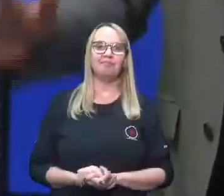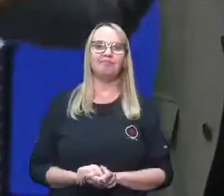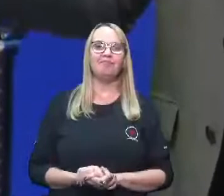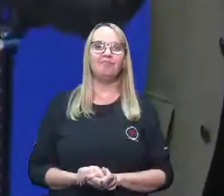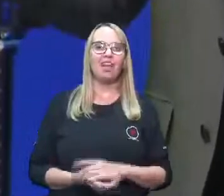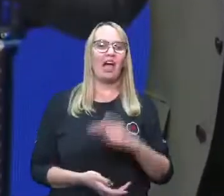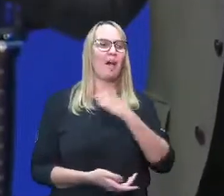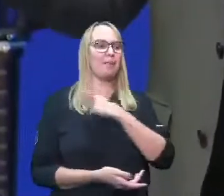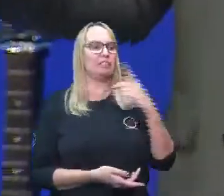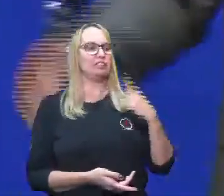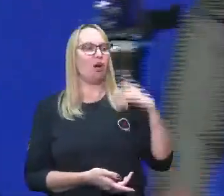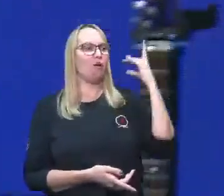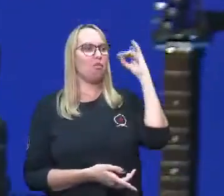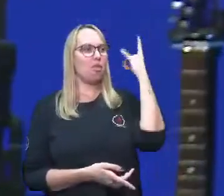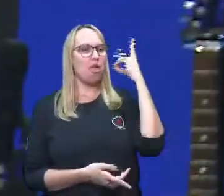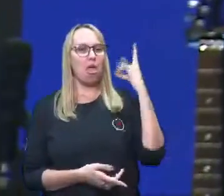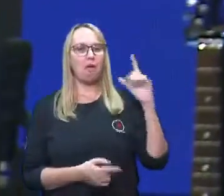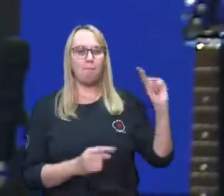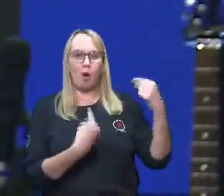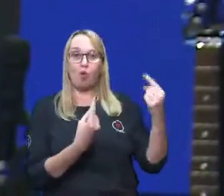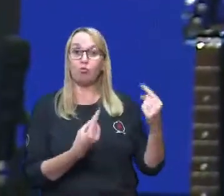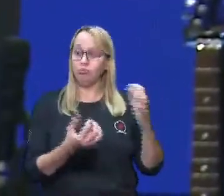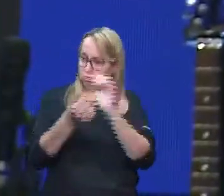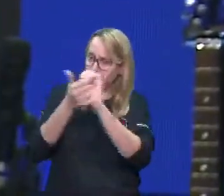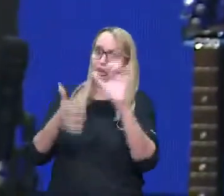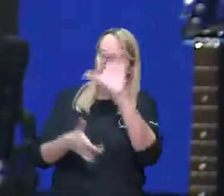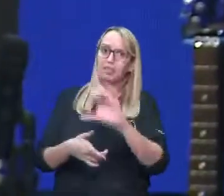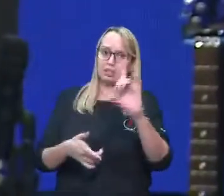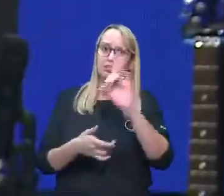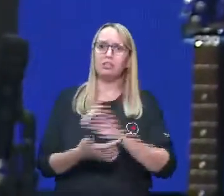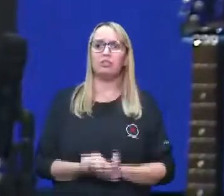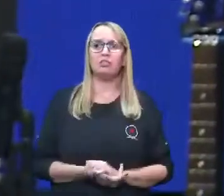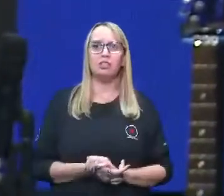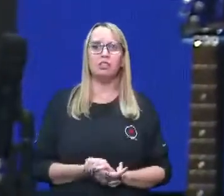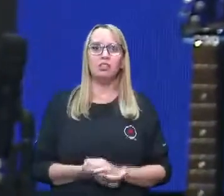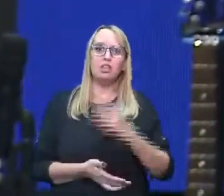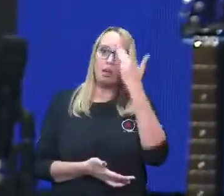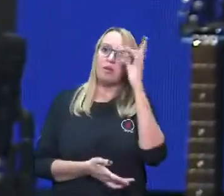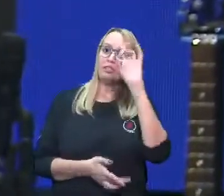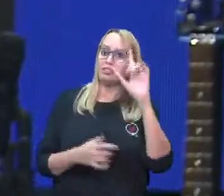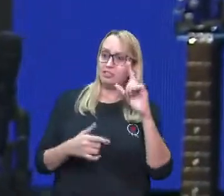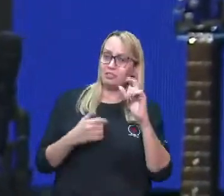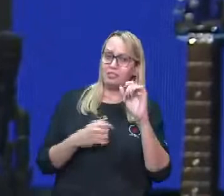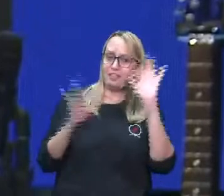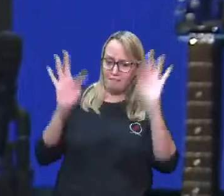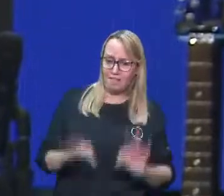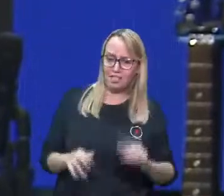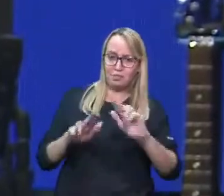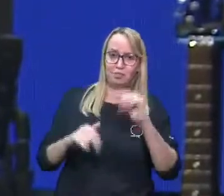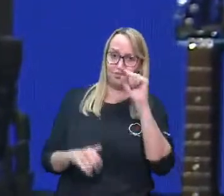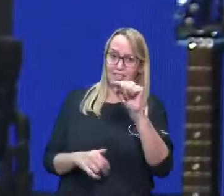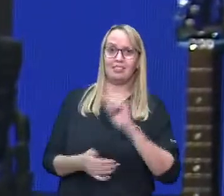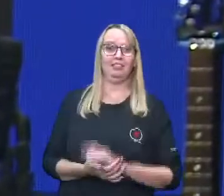Ah, pastor, o diabo está furioso comigo. Glória a Deus, provavelmente Deus está feliz contigo.